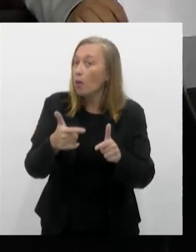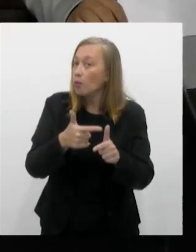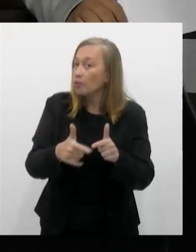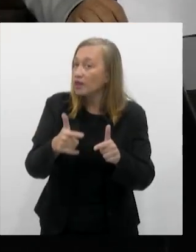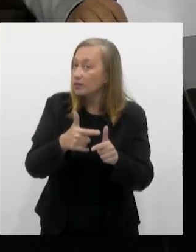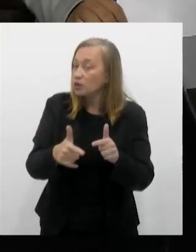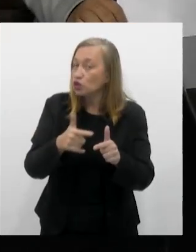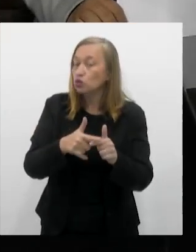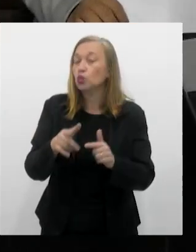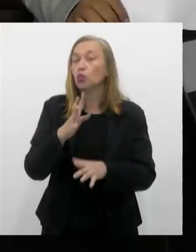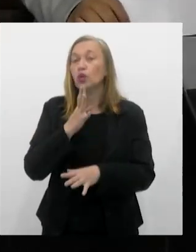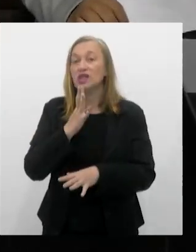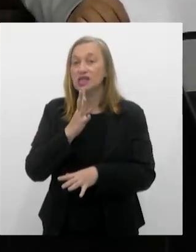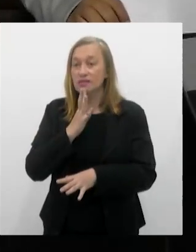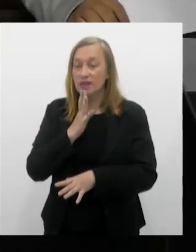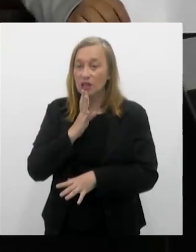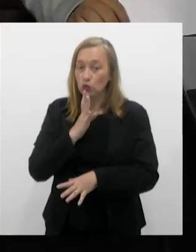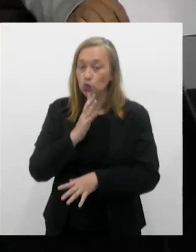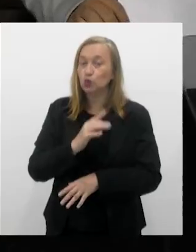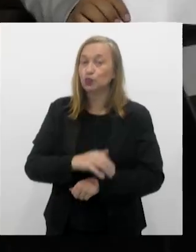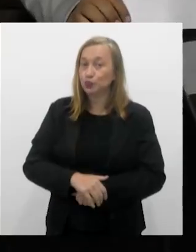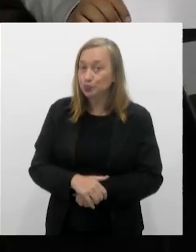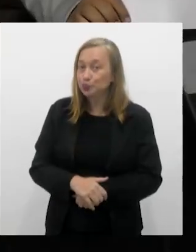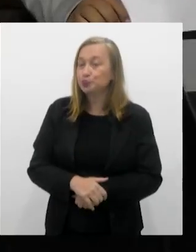público no mercado,